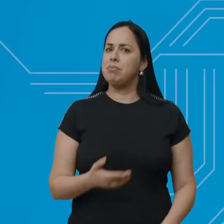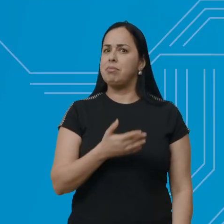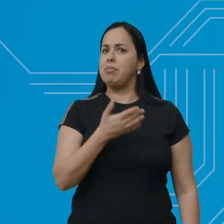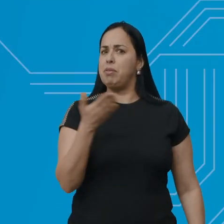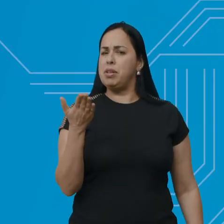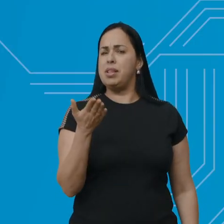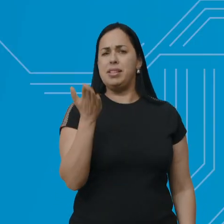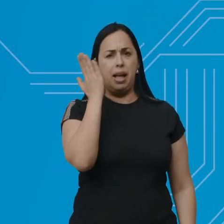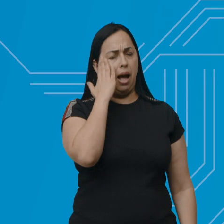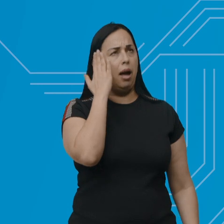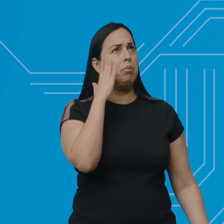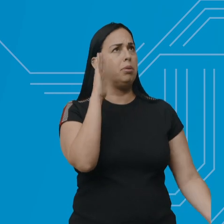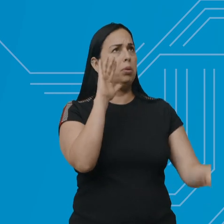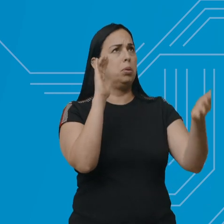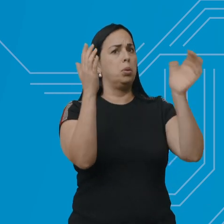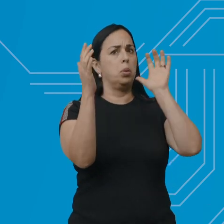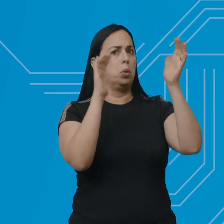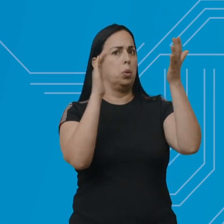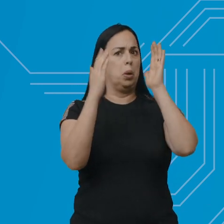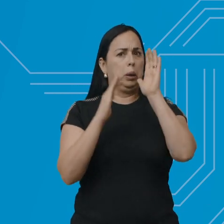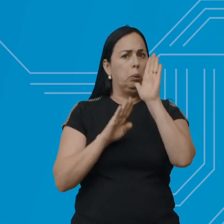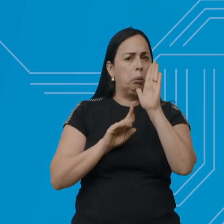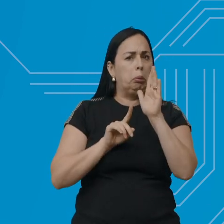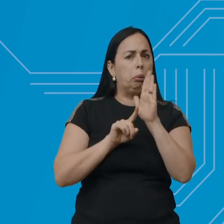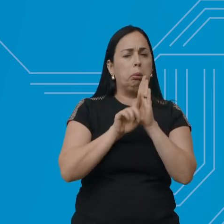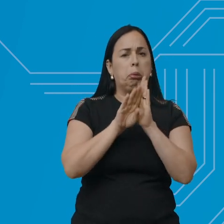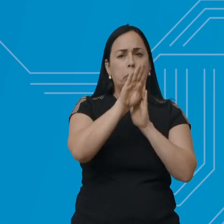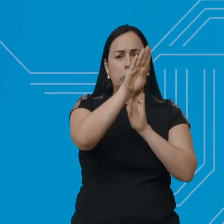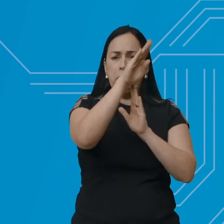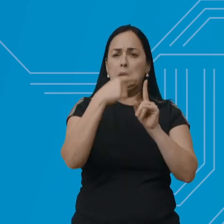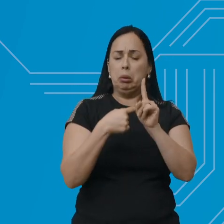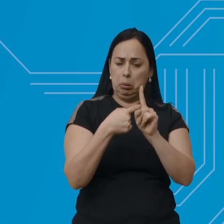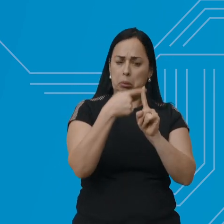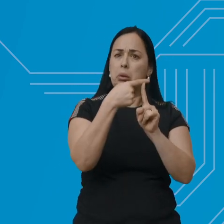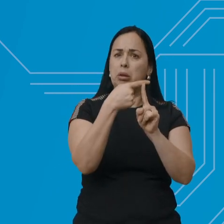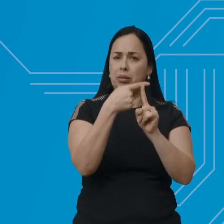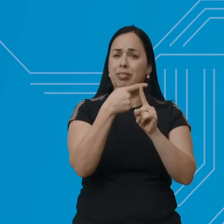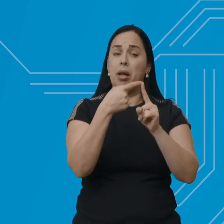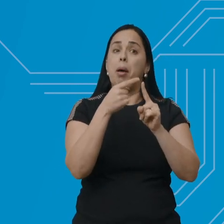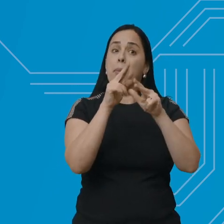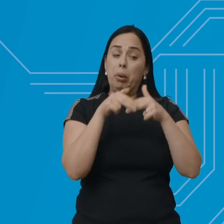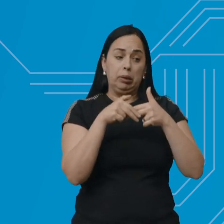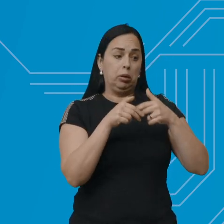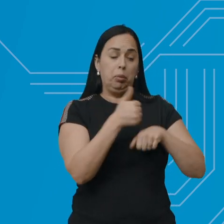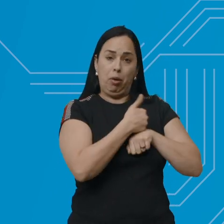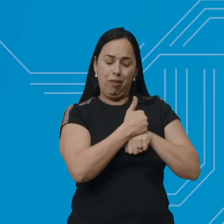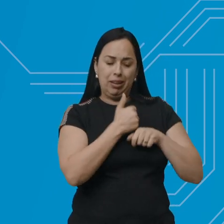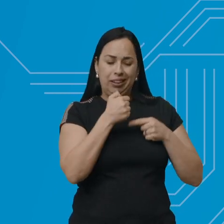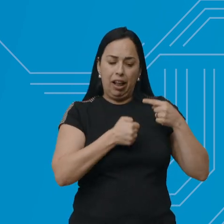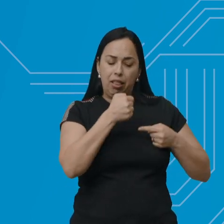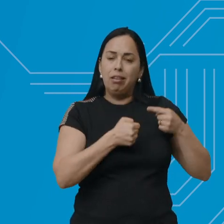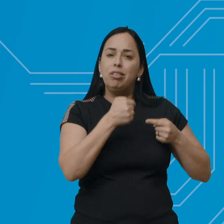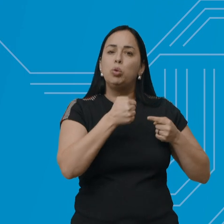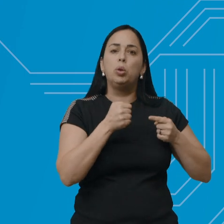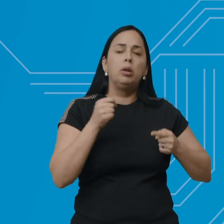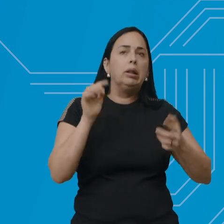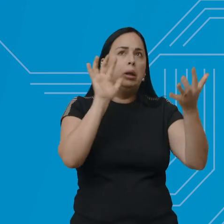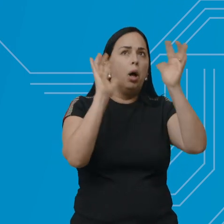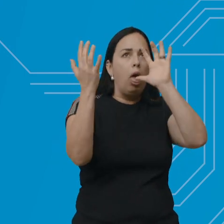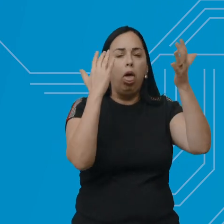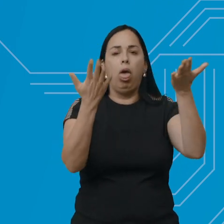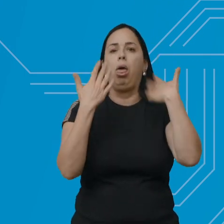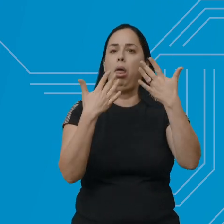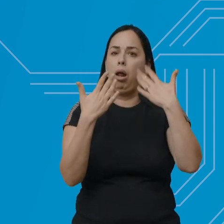Você já ouviu falar do termo desigualdade climática? Esse tema vem sendo bastante discutido por conta das frequentes ondas de